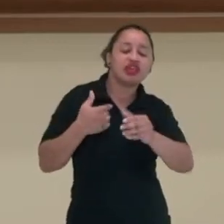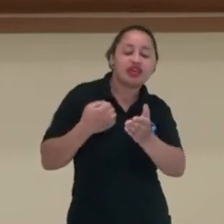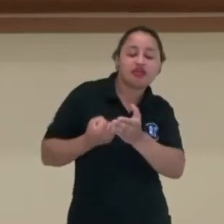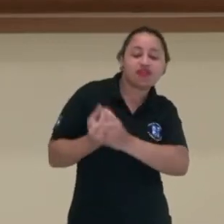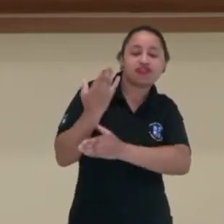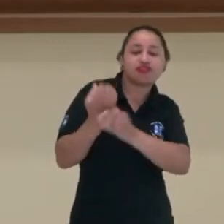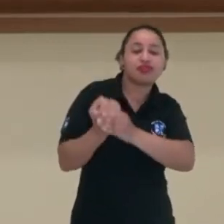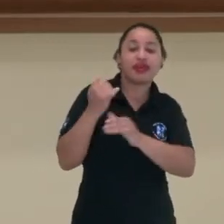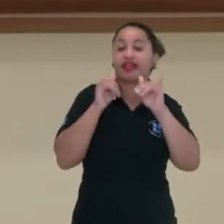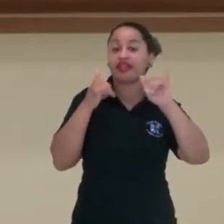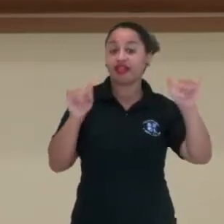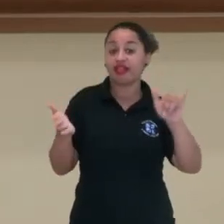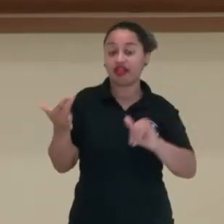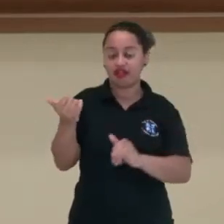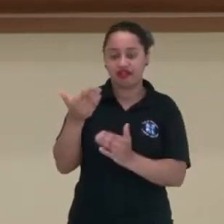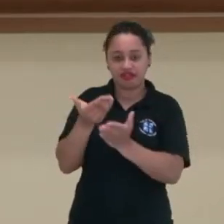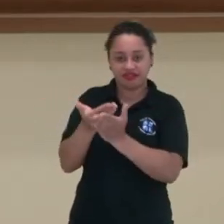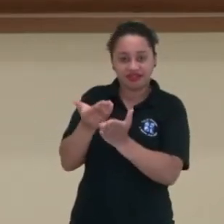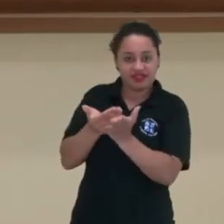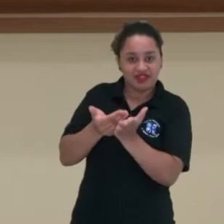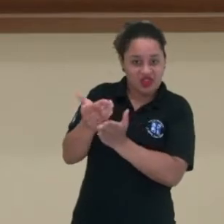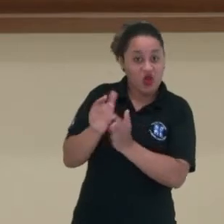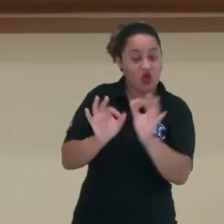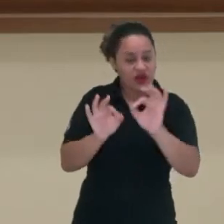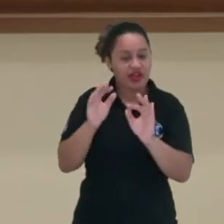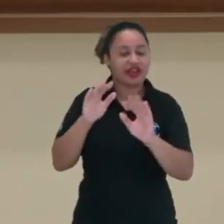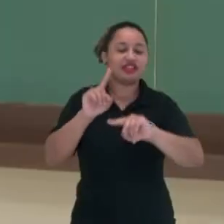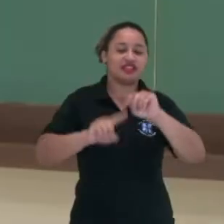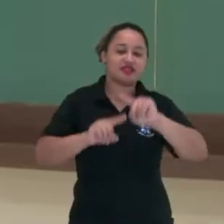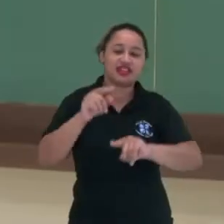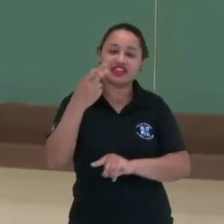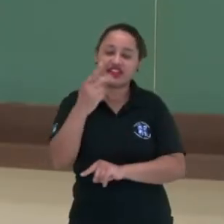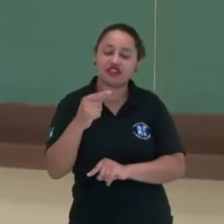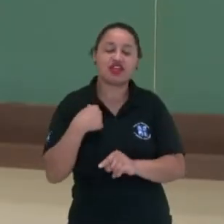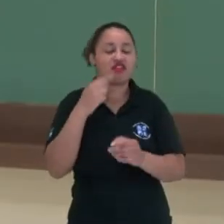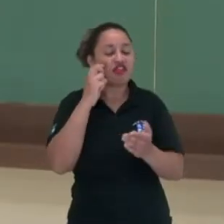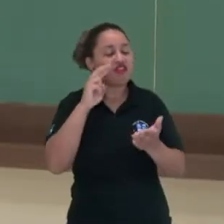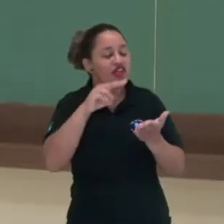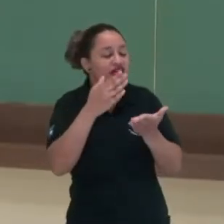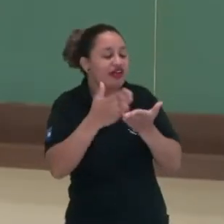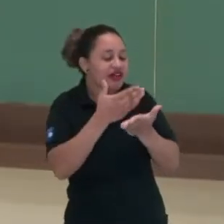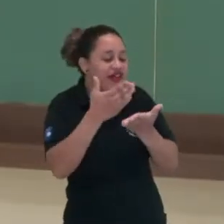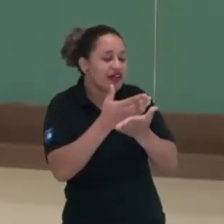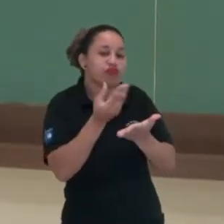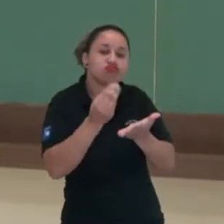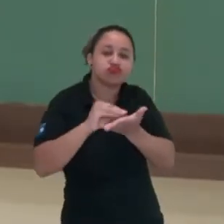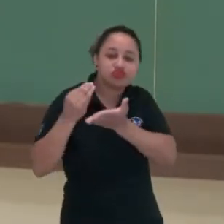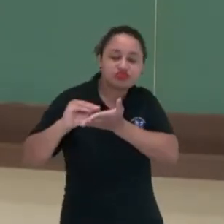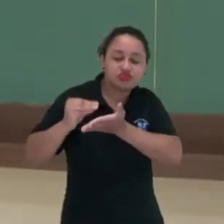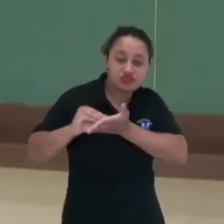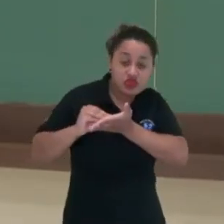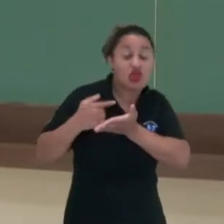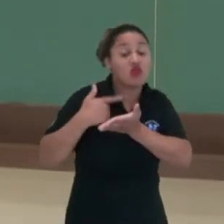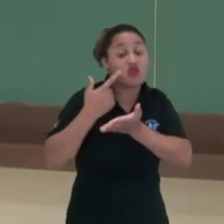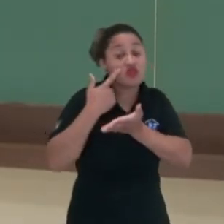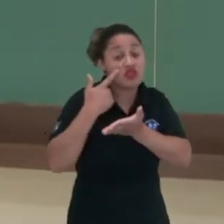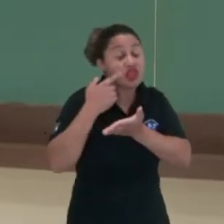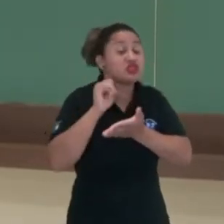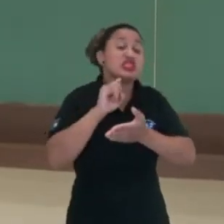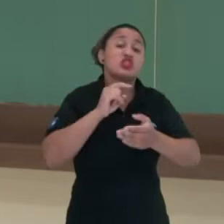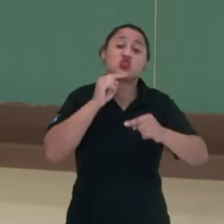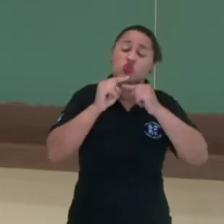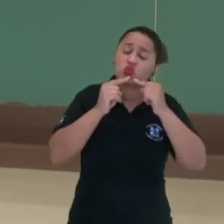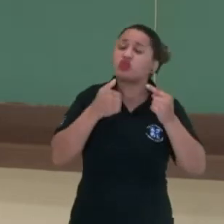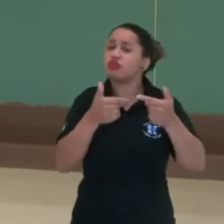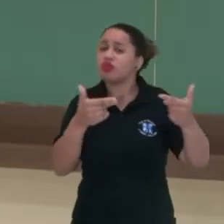vamos comigo para essa retomada. Já prepare o seu material, já vai olhando o seu caderno, todas as anotações e vendo se ficou alguma coisa